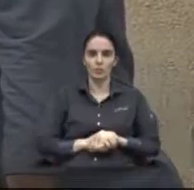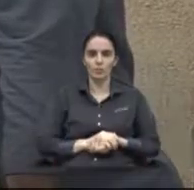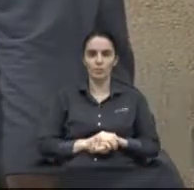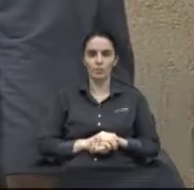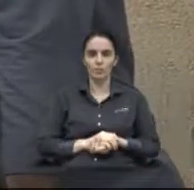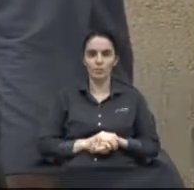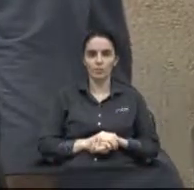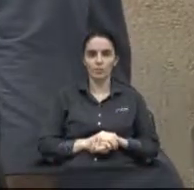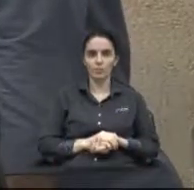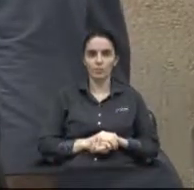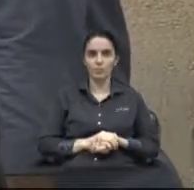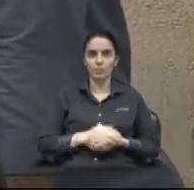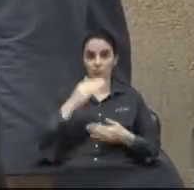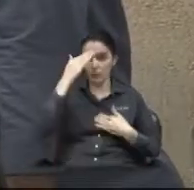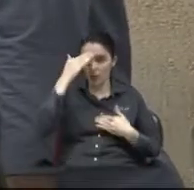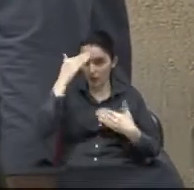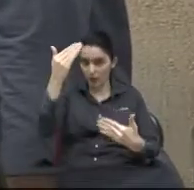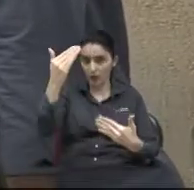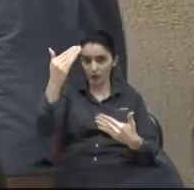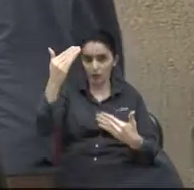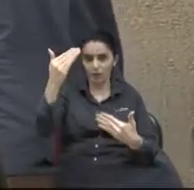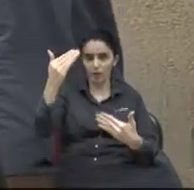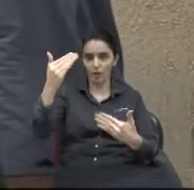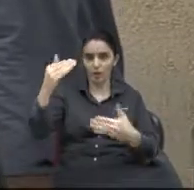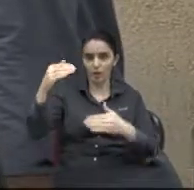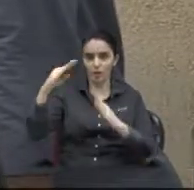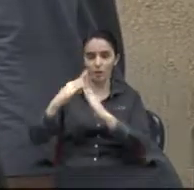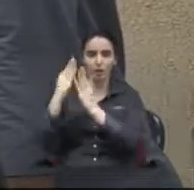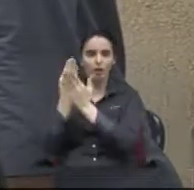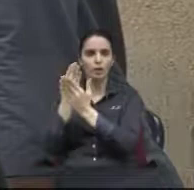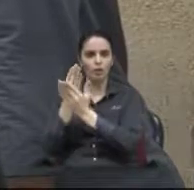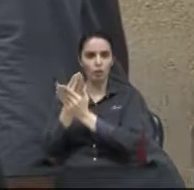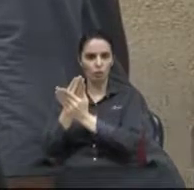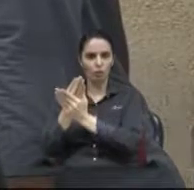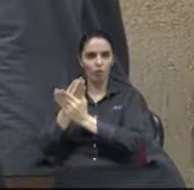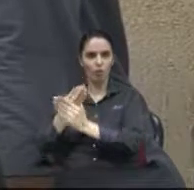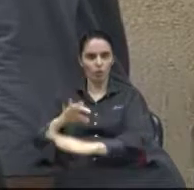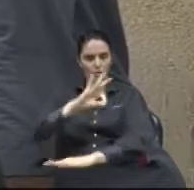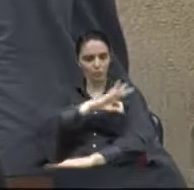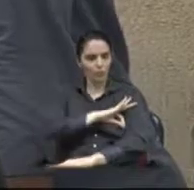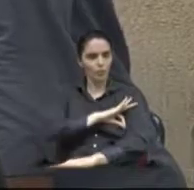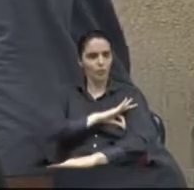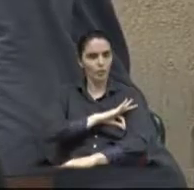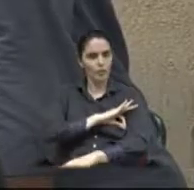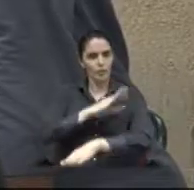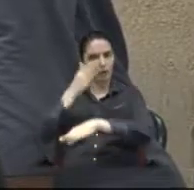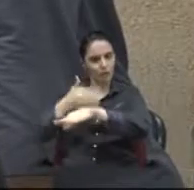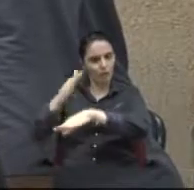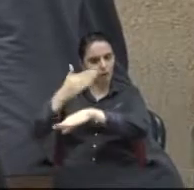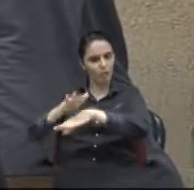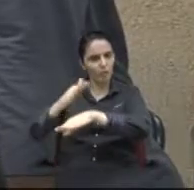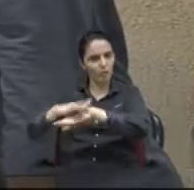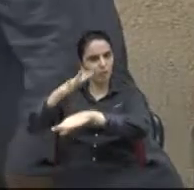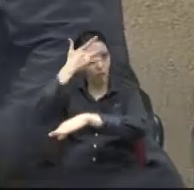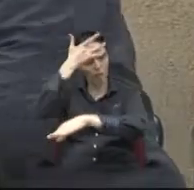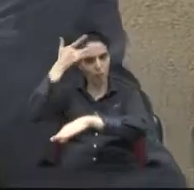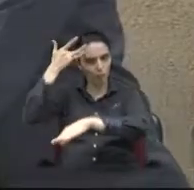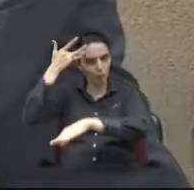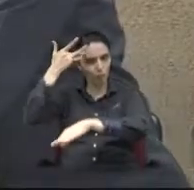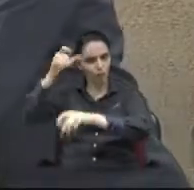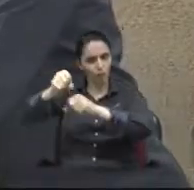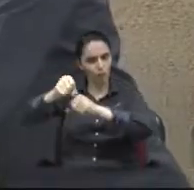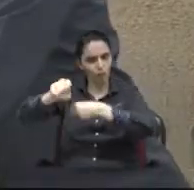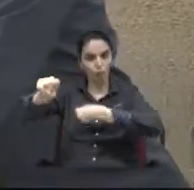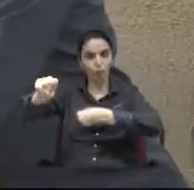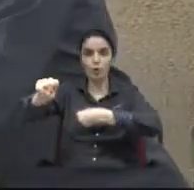o batalhão por treinar essas esses soldados com tanto empenho o poder formar ali